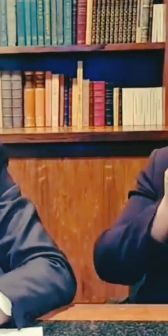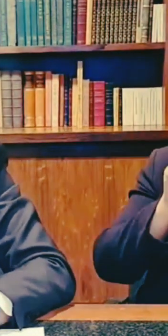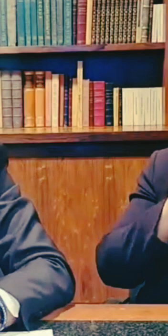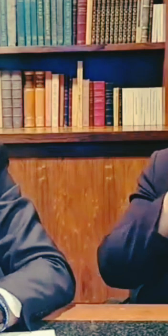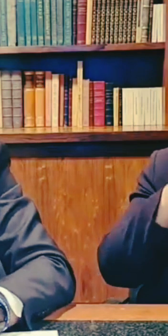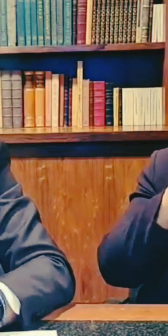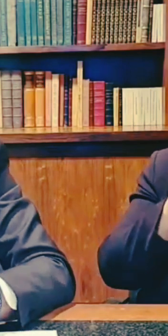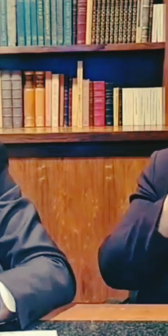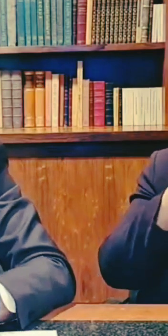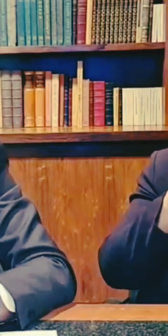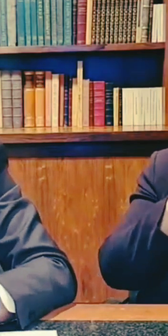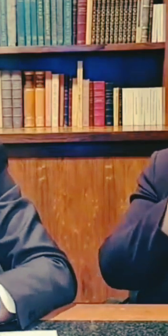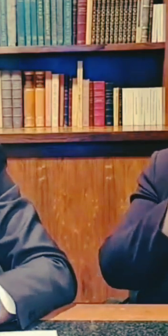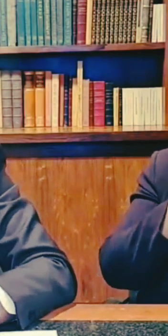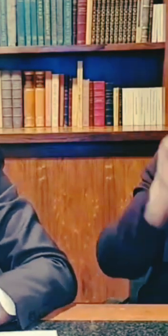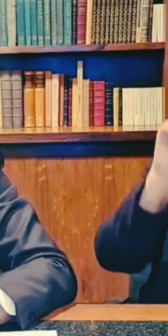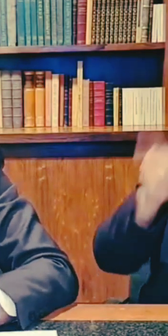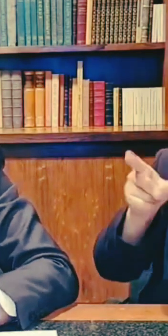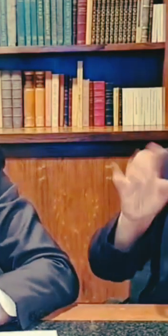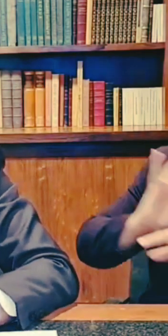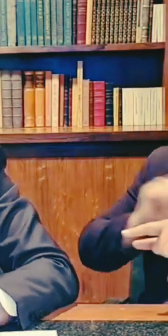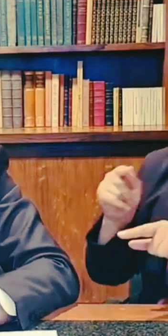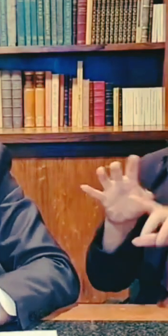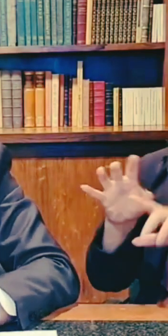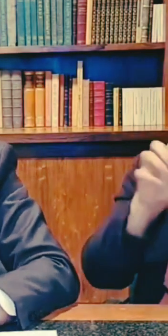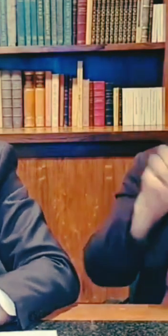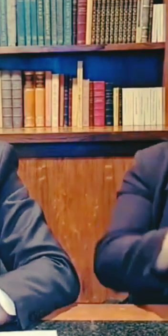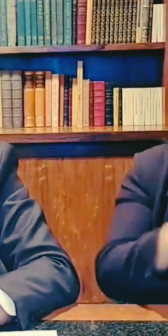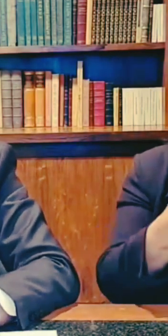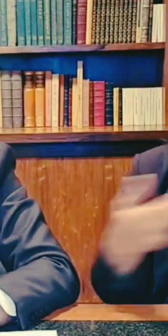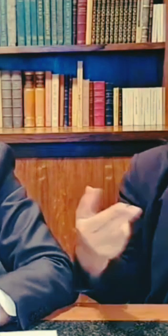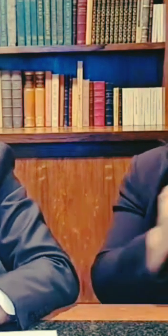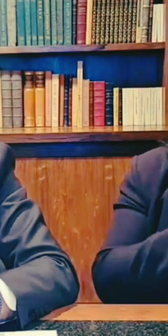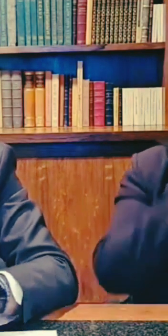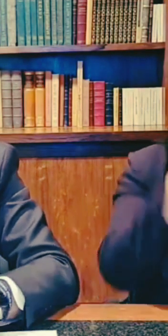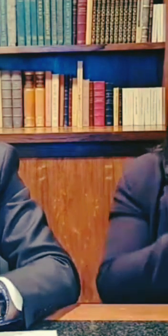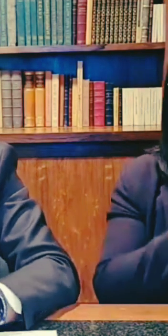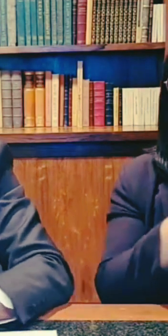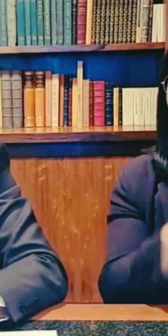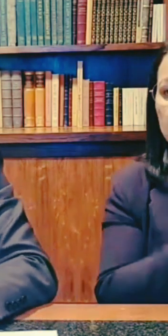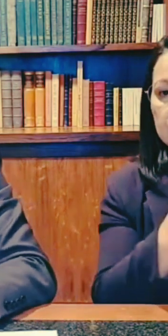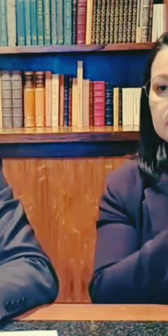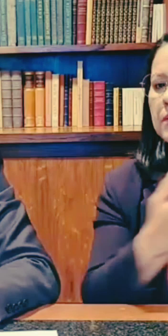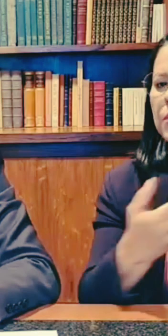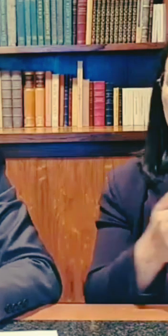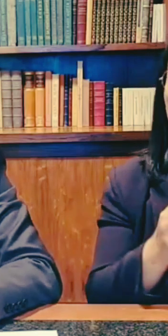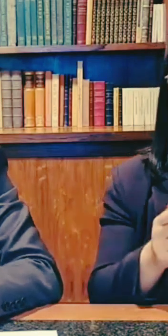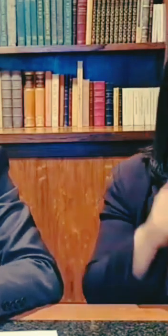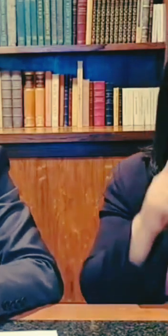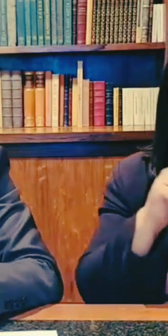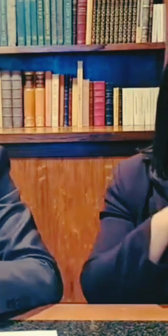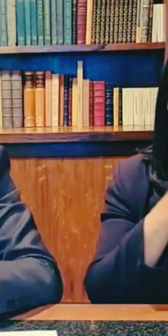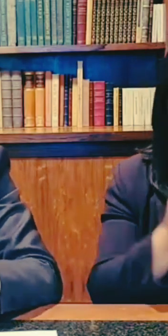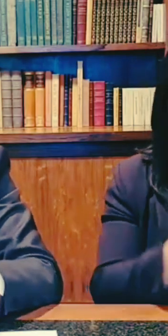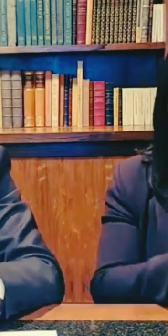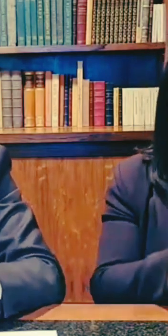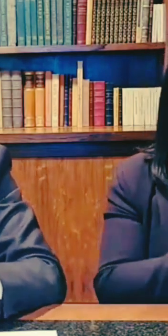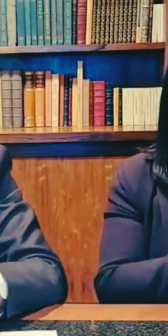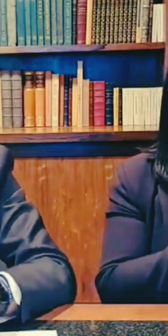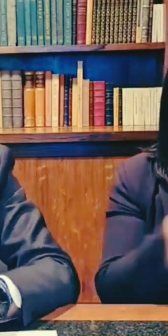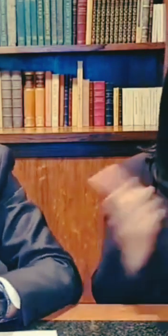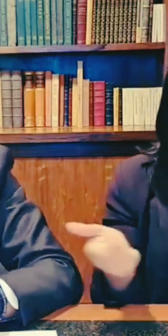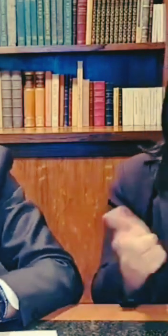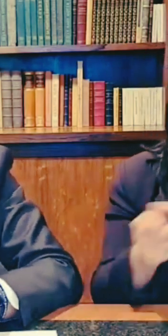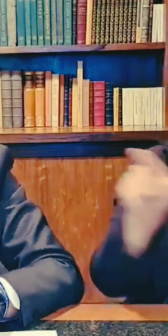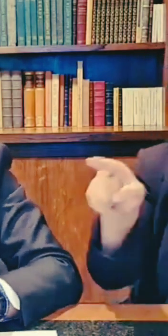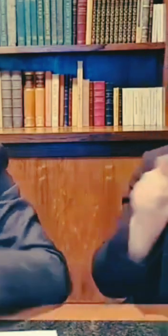empresários, pelo que tudo indica até o momento, baseado numa matéria de jornal, foi-se quebrado o sigilo de